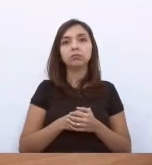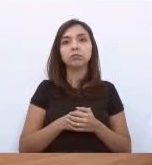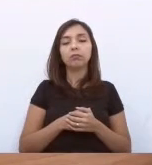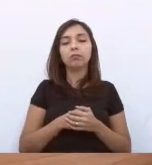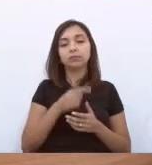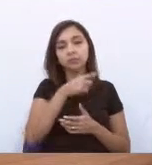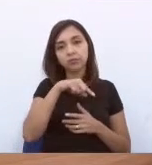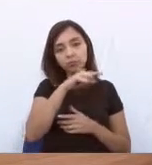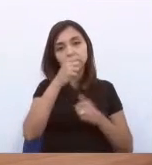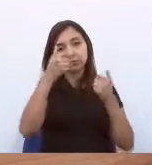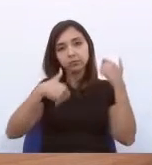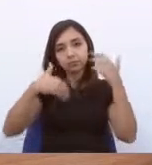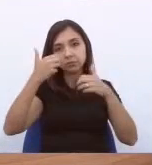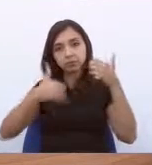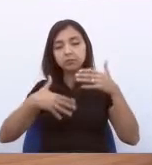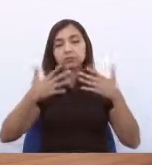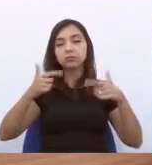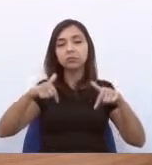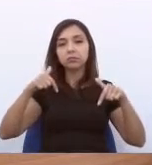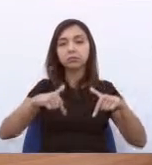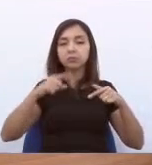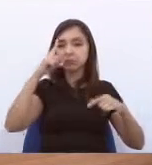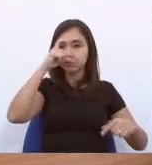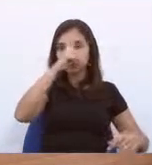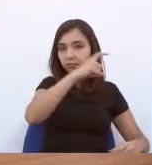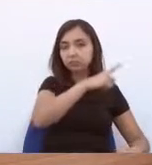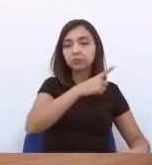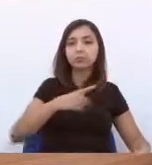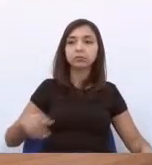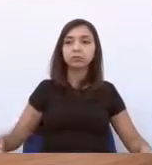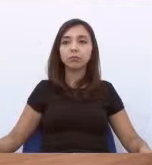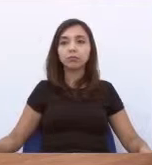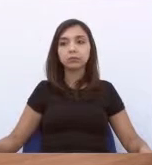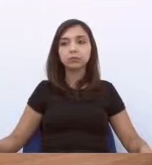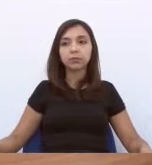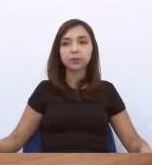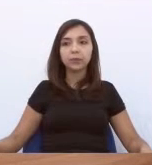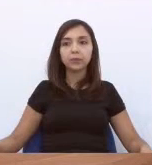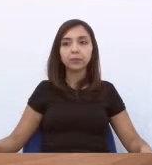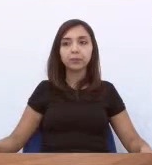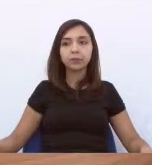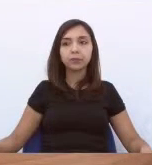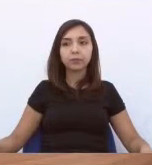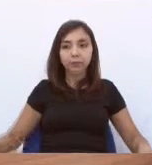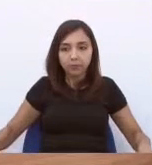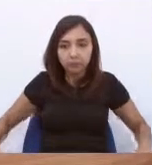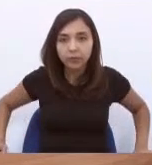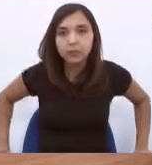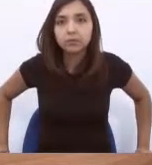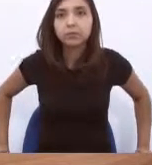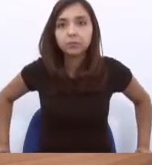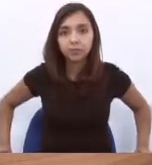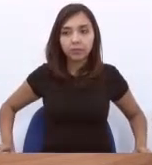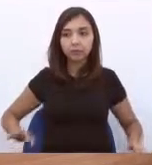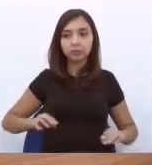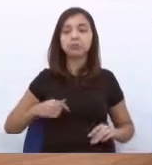reivindicações na qual ele fez, pela dificuldade que ele tem de ser